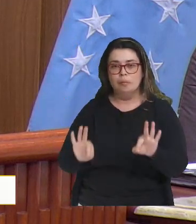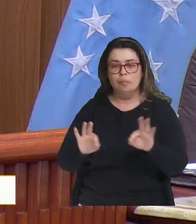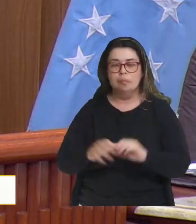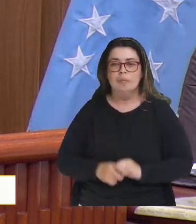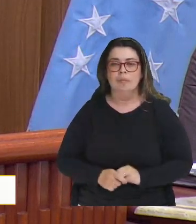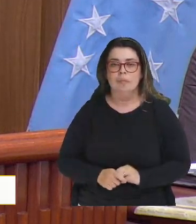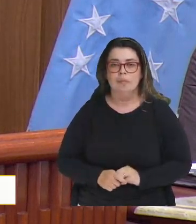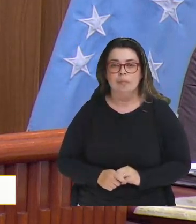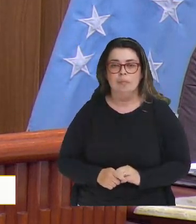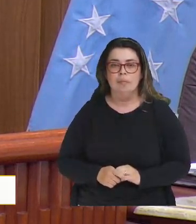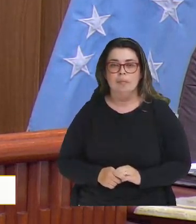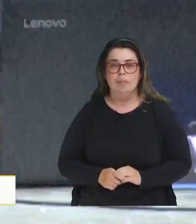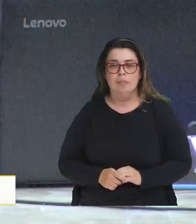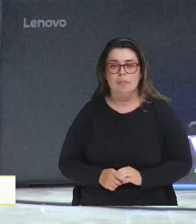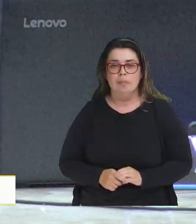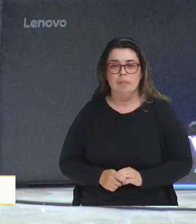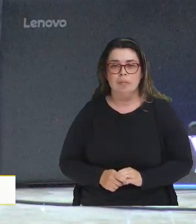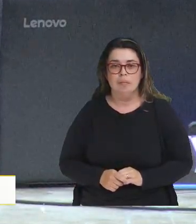tempo.